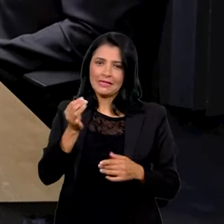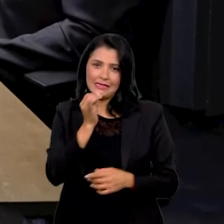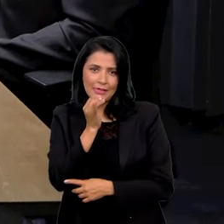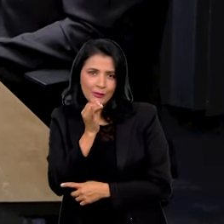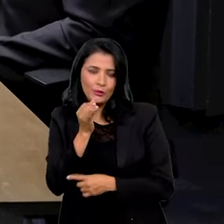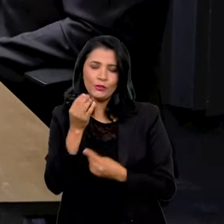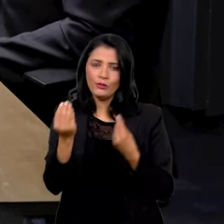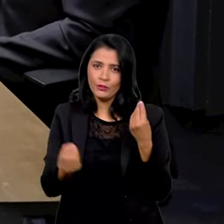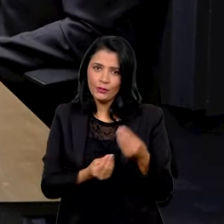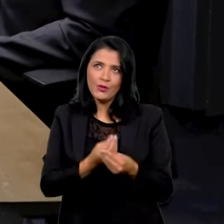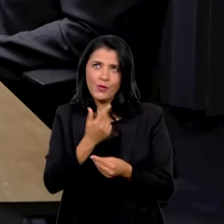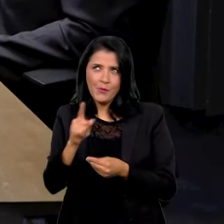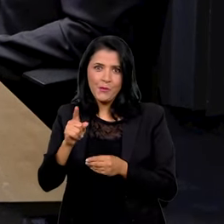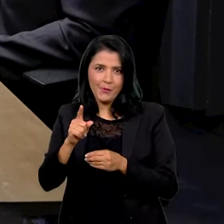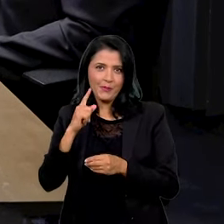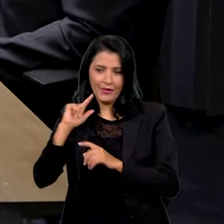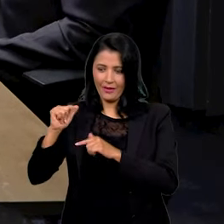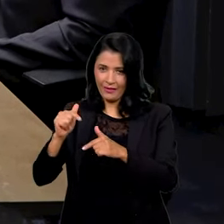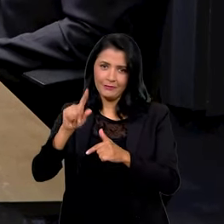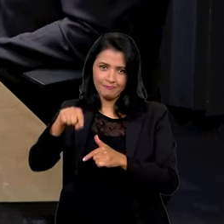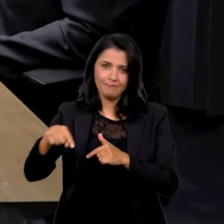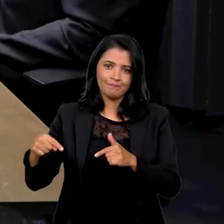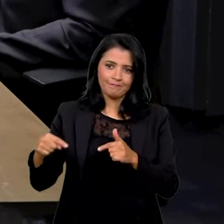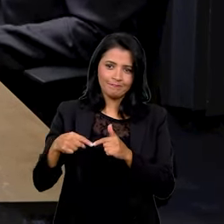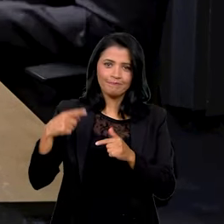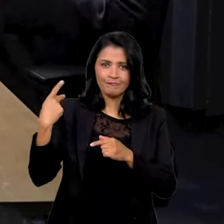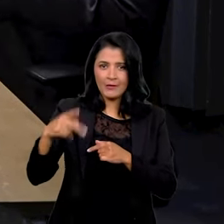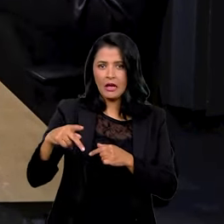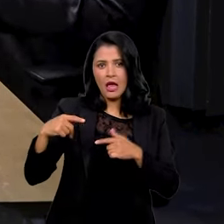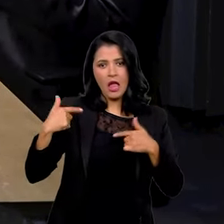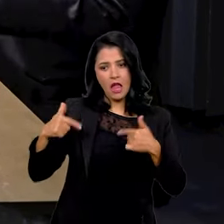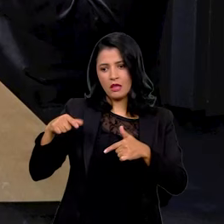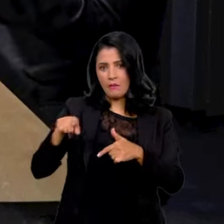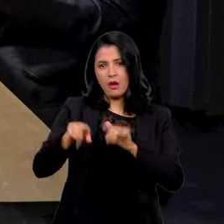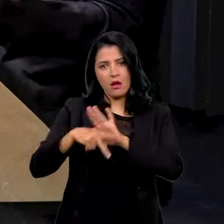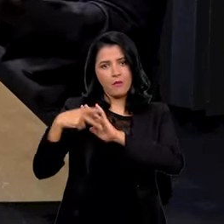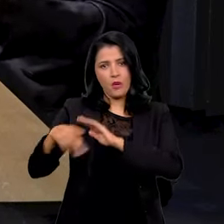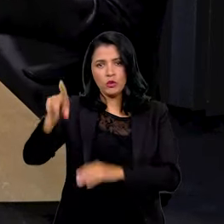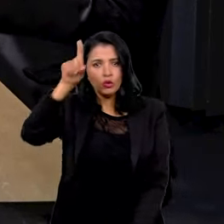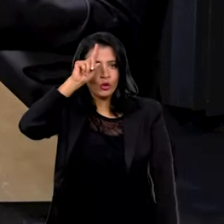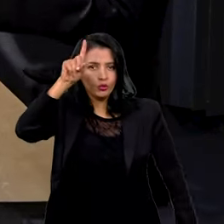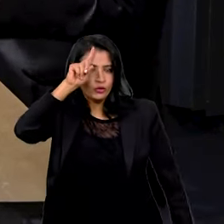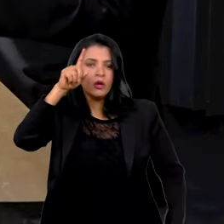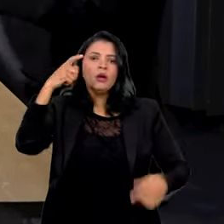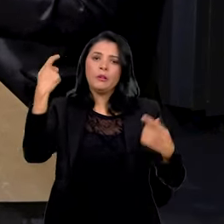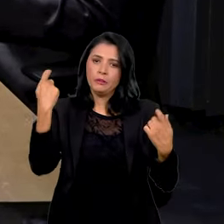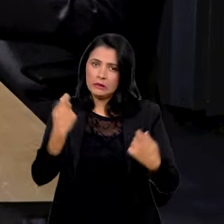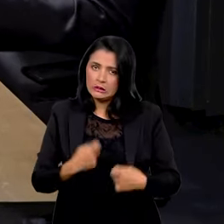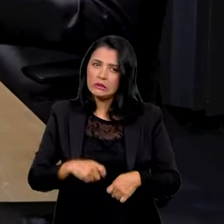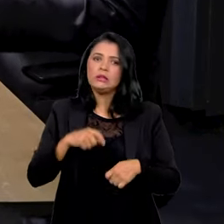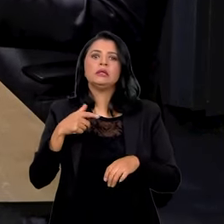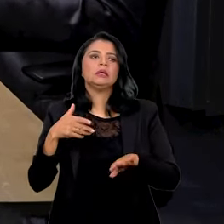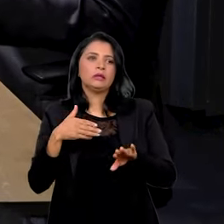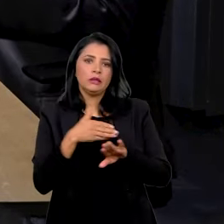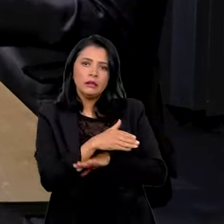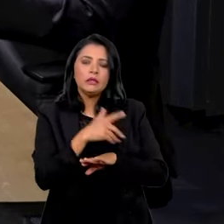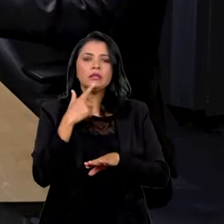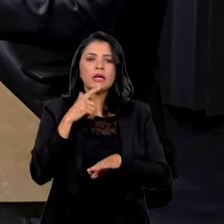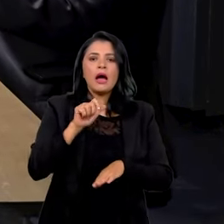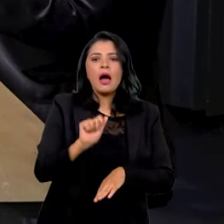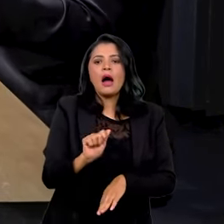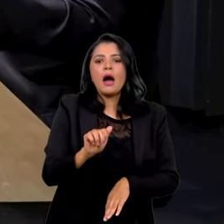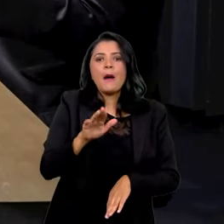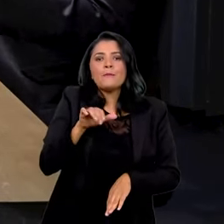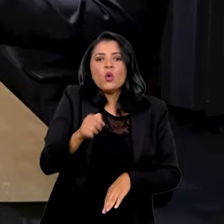vou aqui ter que dar o exemplo mais clássico é necessário ele não vai estar no posto de trabalho dele de atividade todos os dias então é necessário abonar né o o